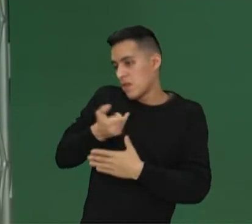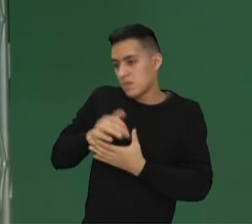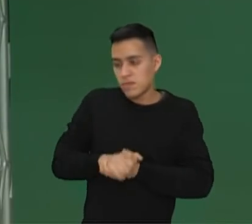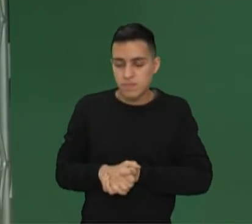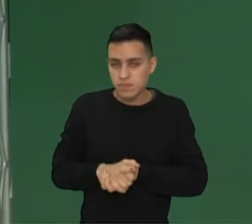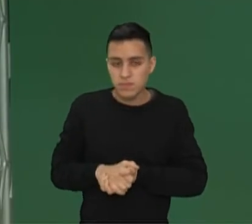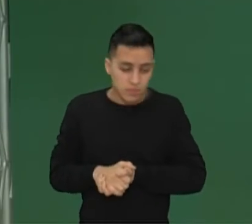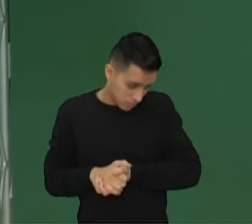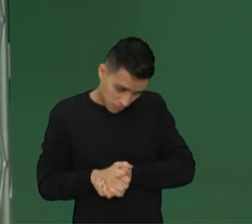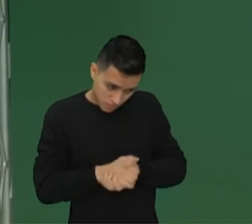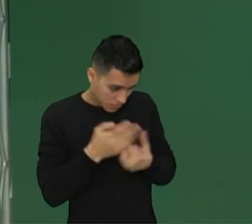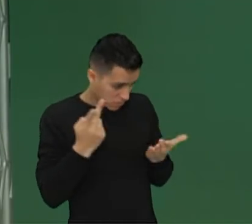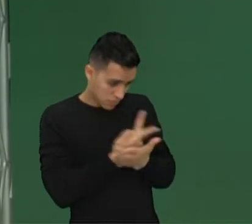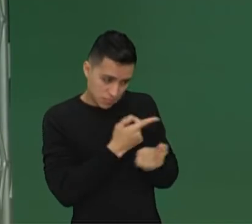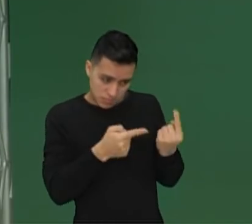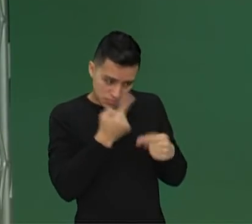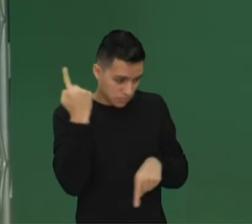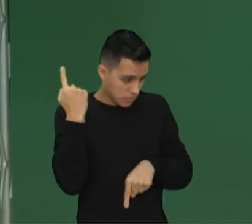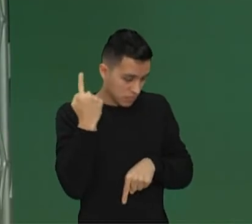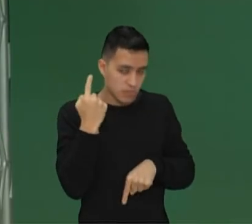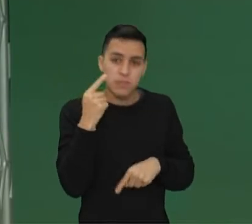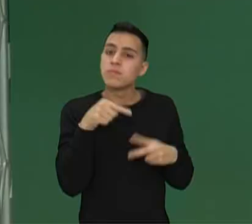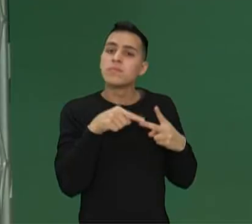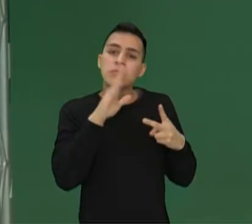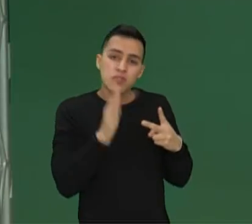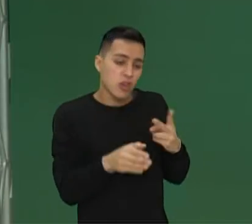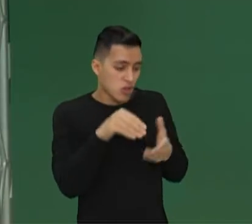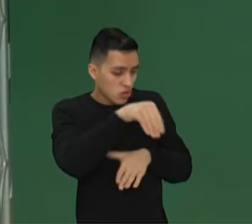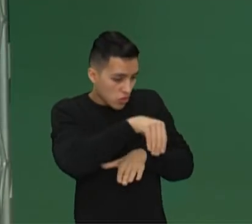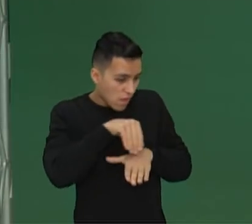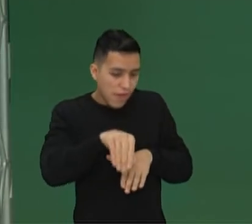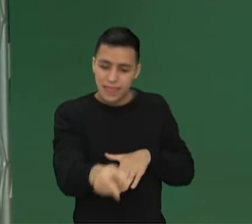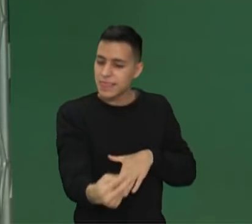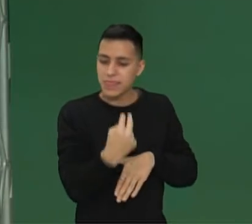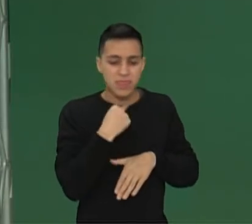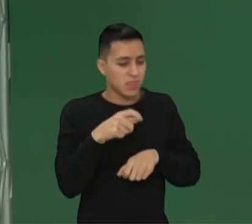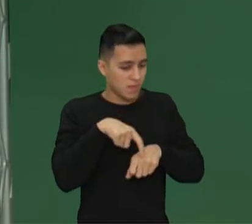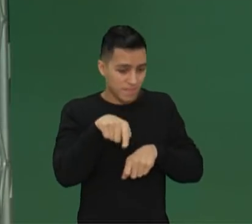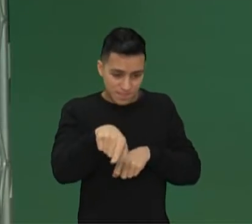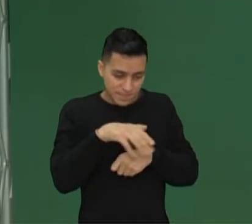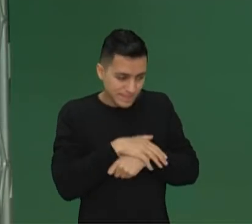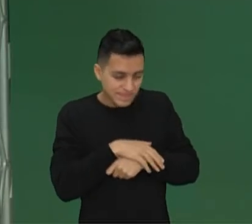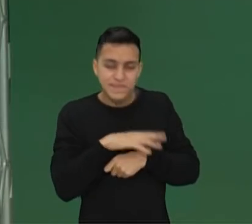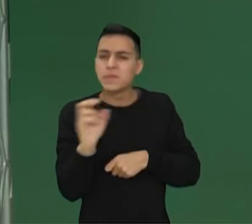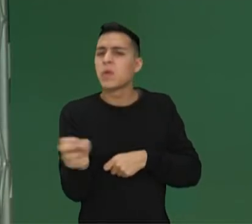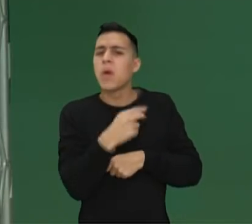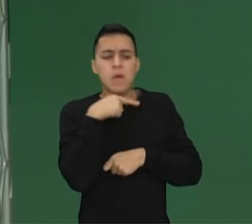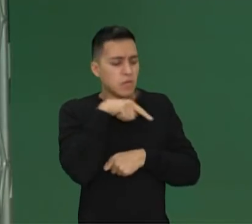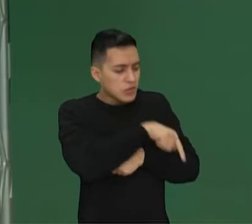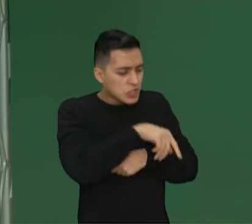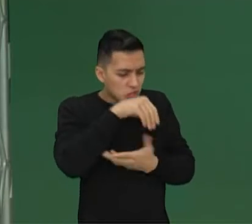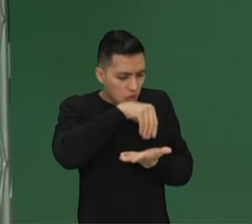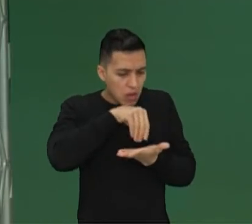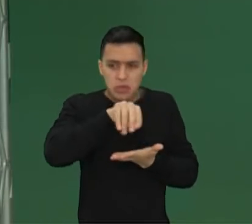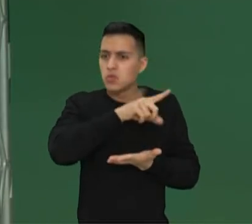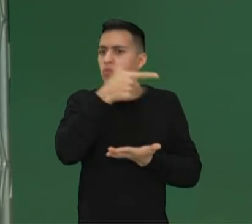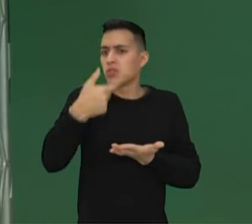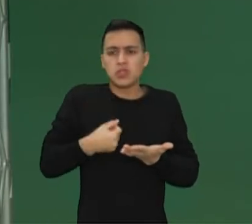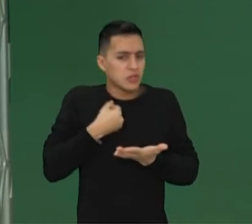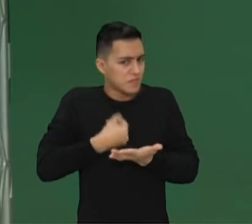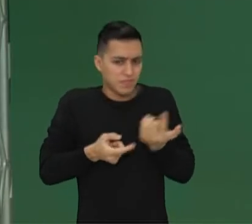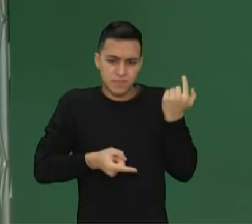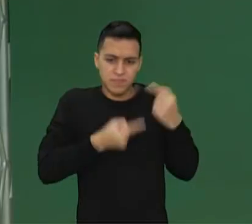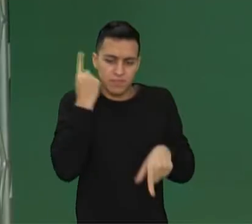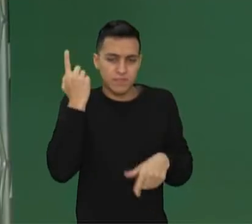você fez uma jogada irregular, você fez uma jogada que não pode ser feita nesse momento, ou você fez uma jogada que não existe, né?